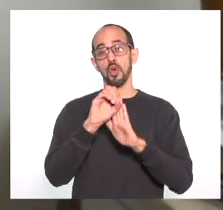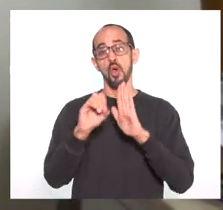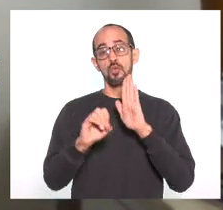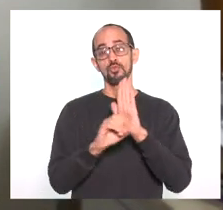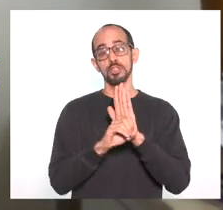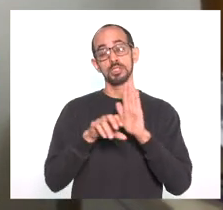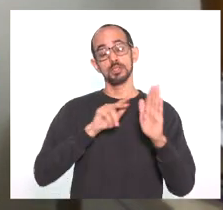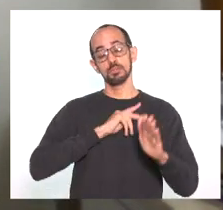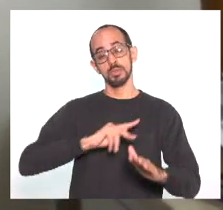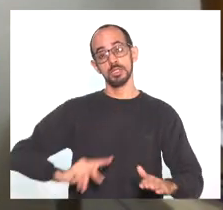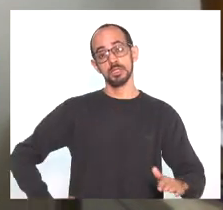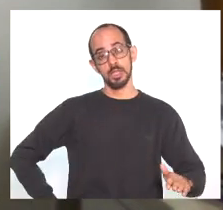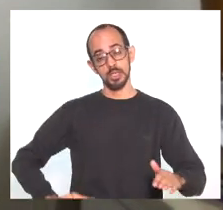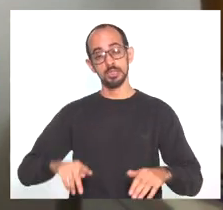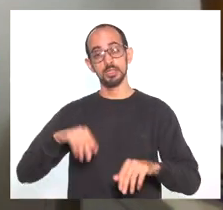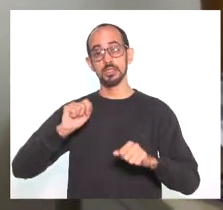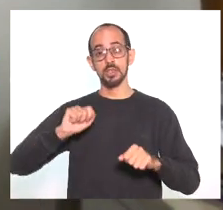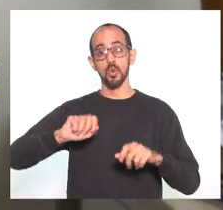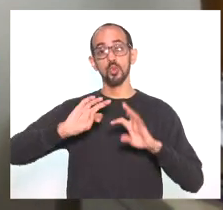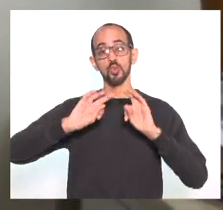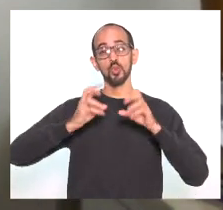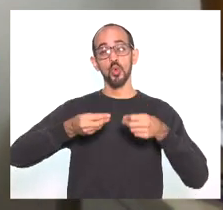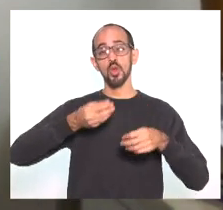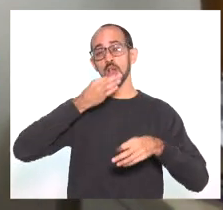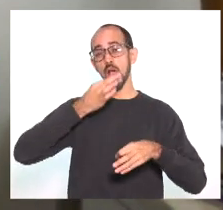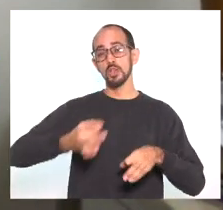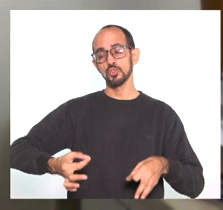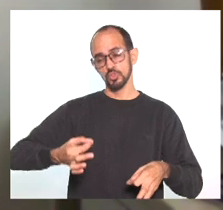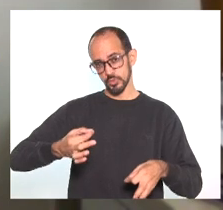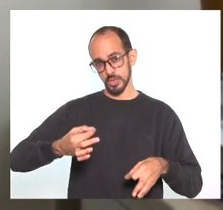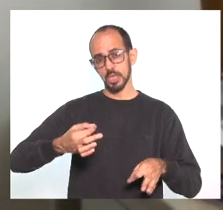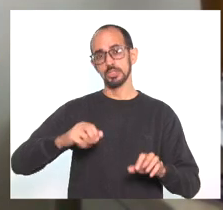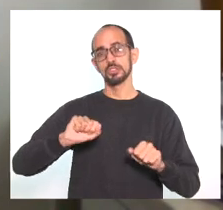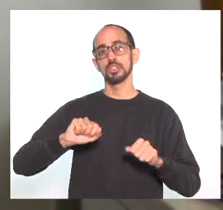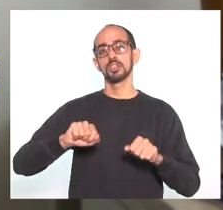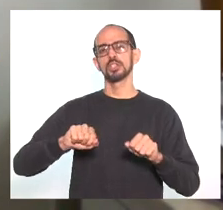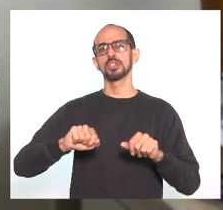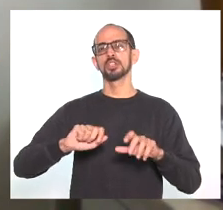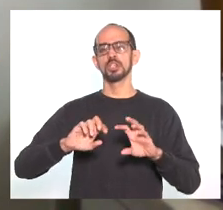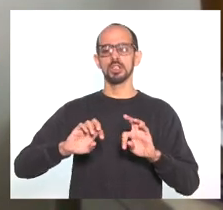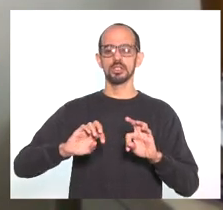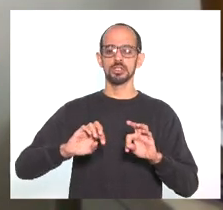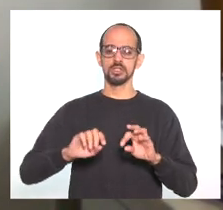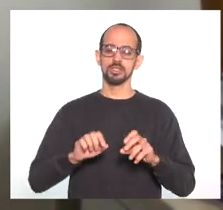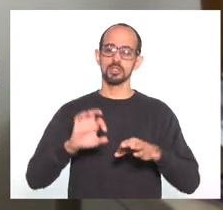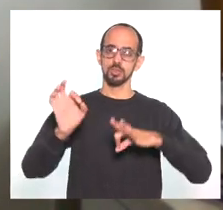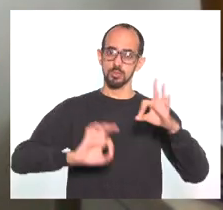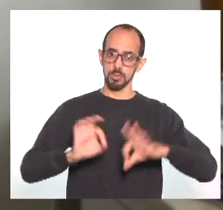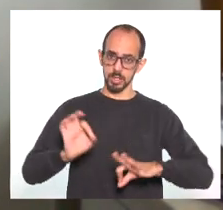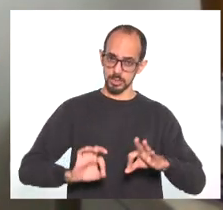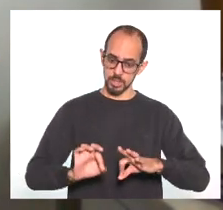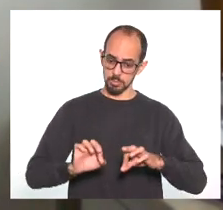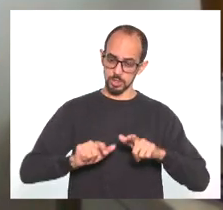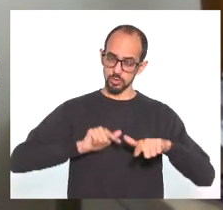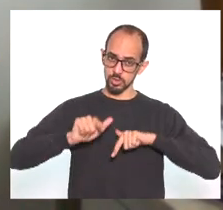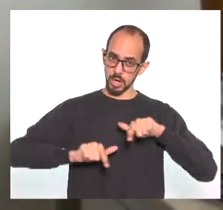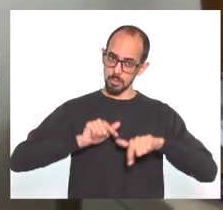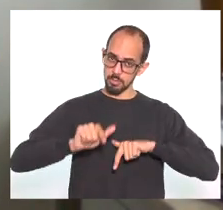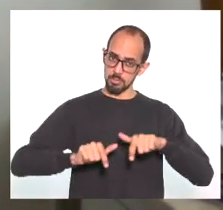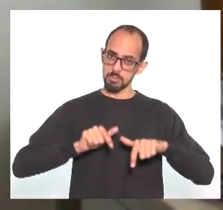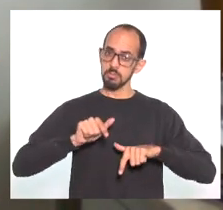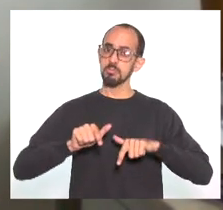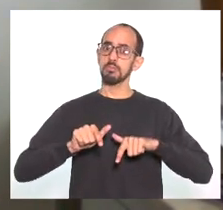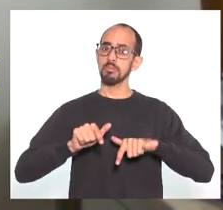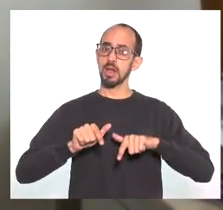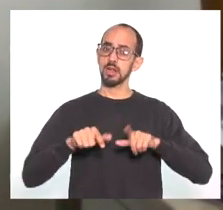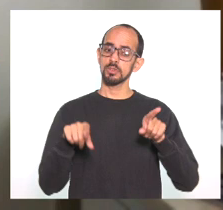presidência, com a devida justificativa, respaldada no presente plano de trabalho e